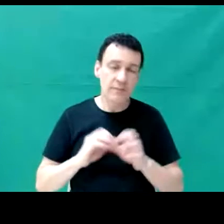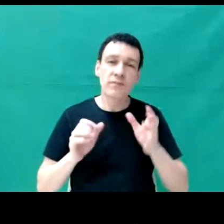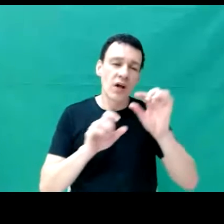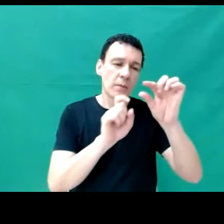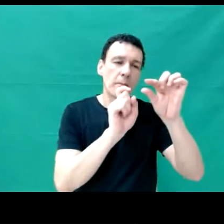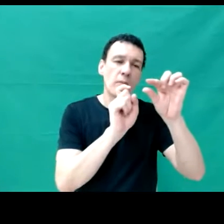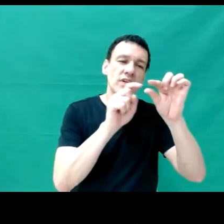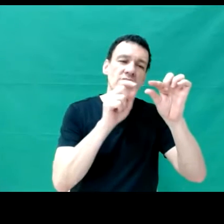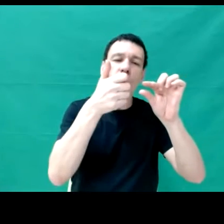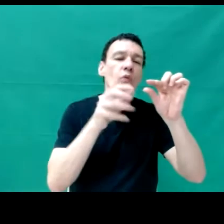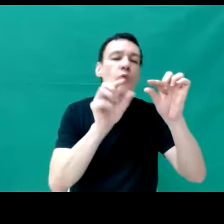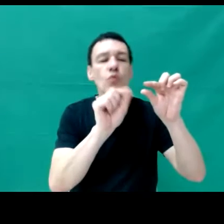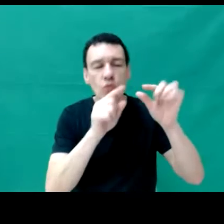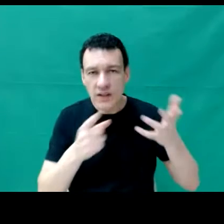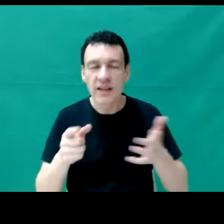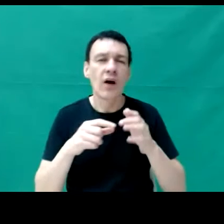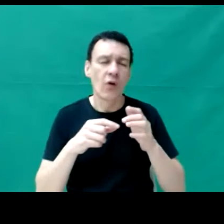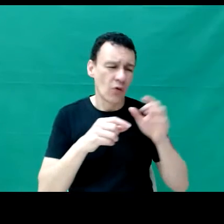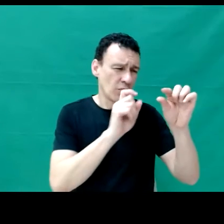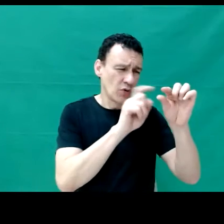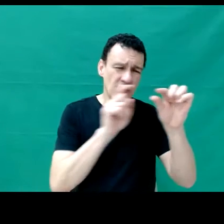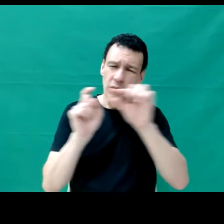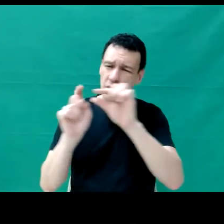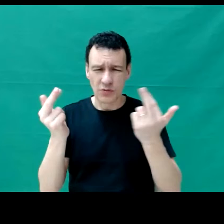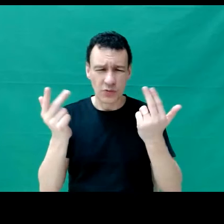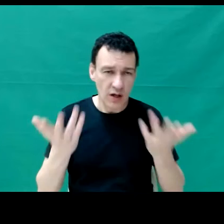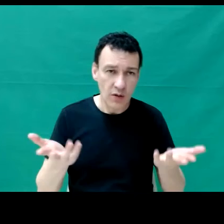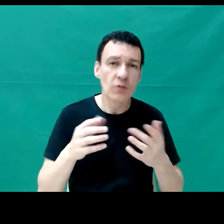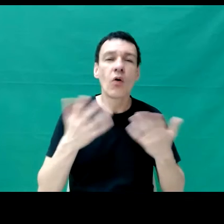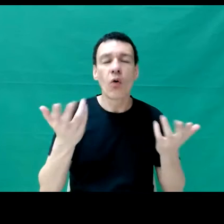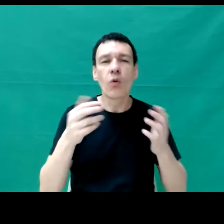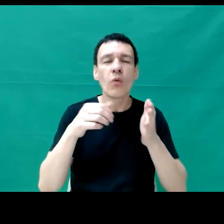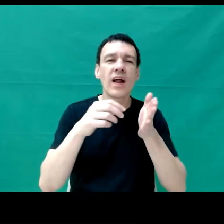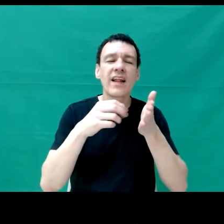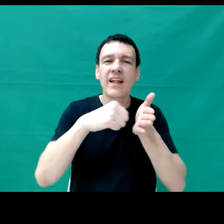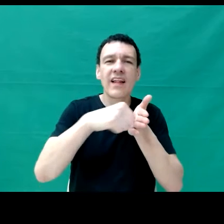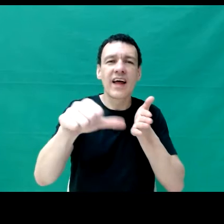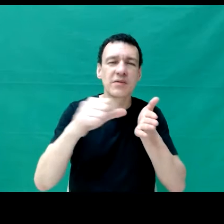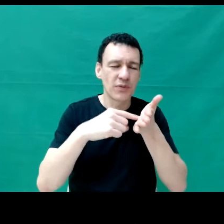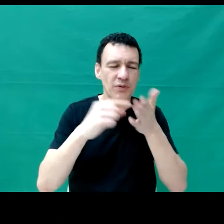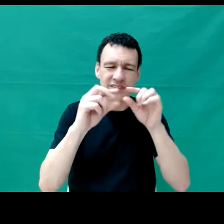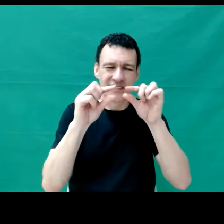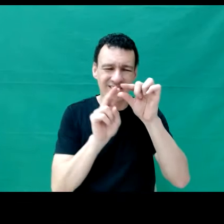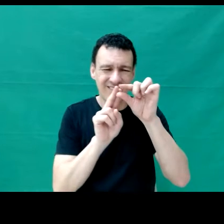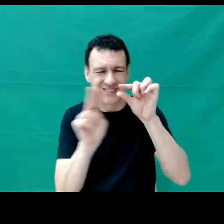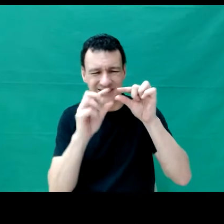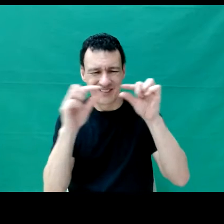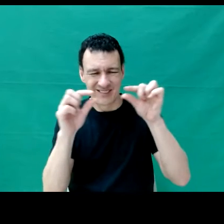dos botões, labels, se as labels estão corretas, né, se estão associadas aos campos de